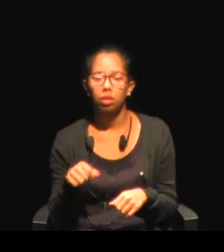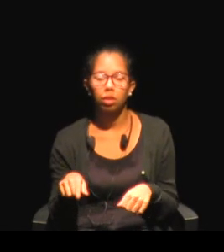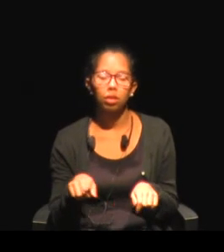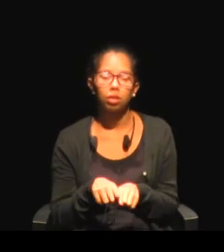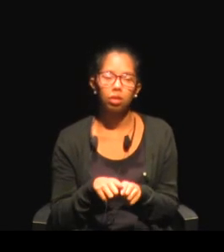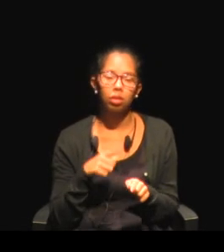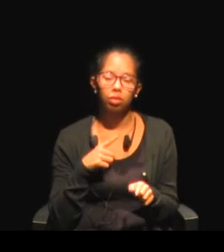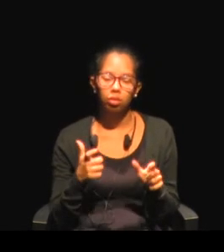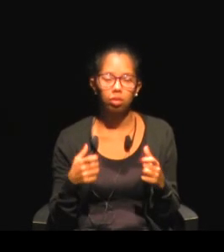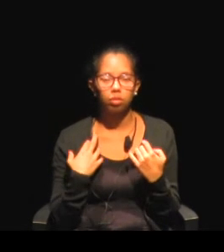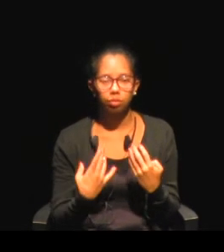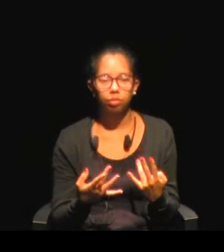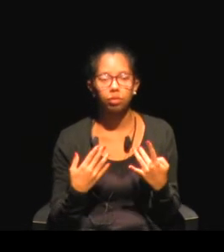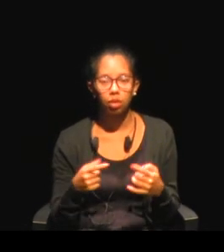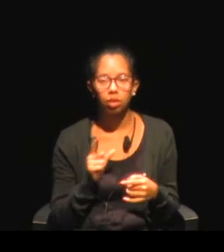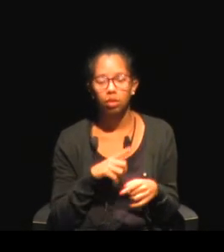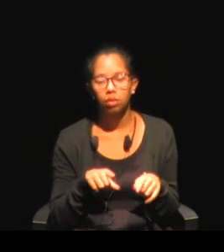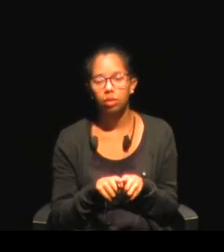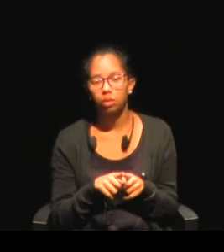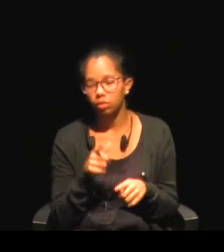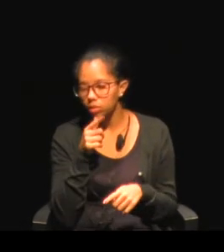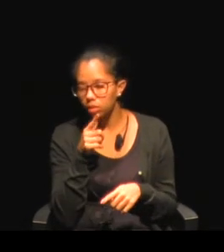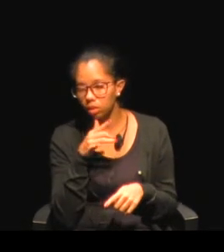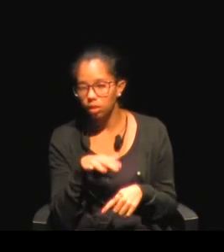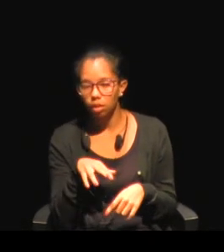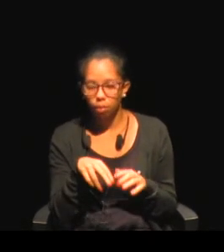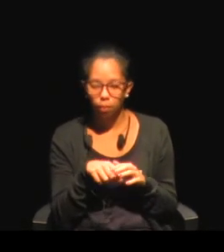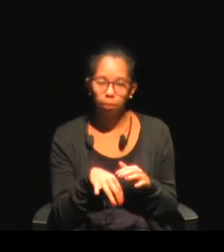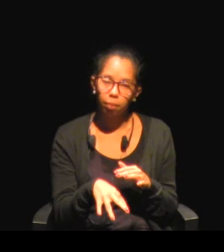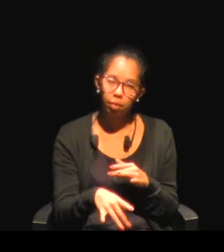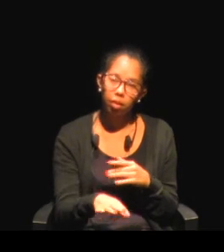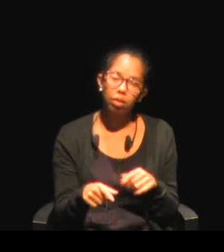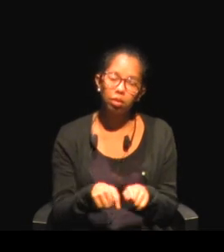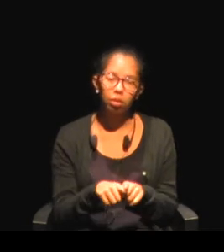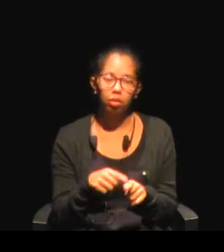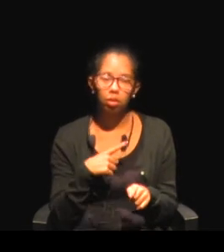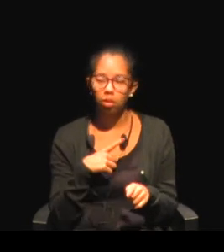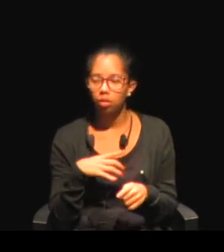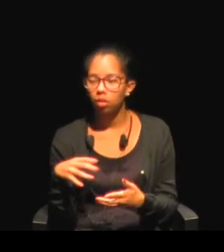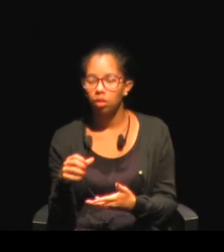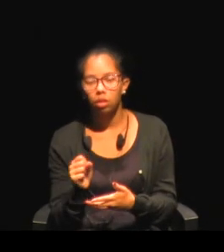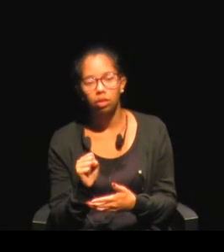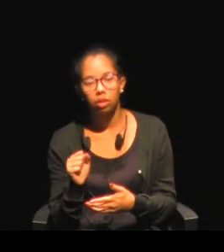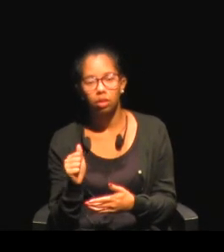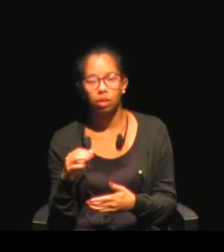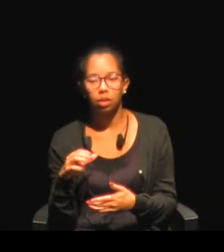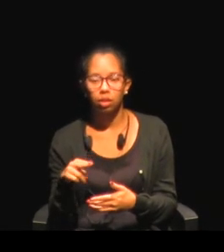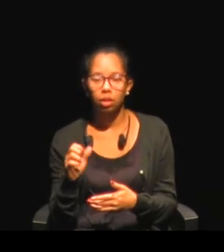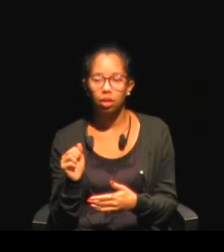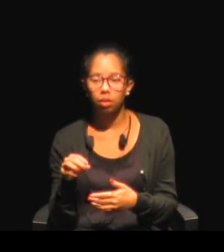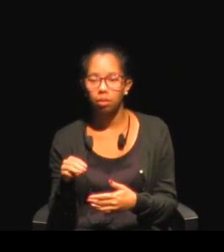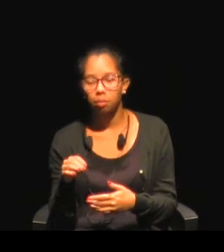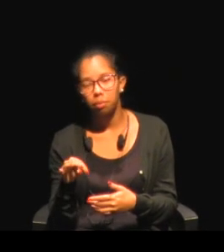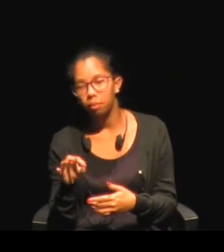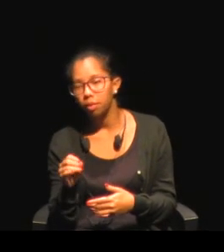gente está projetando, então, para o IFAM, para o IBRAM, um museu, um centro de referências sobre as missões, a experiência